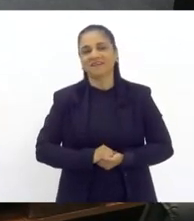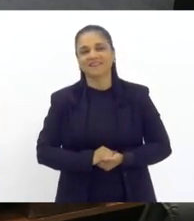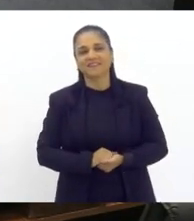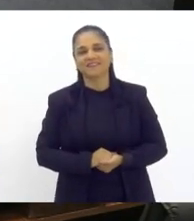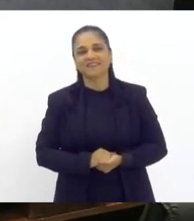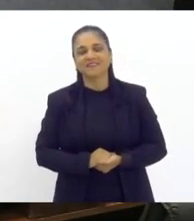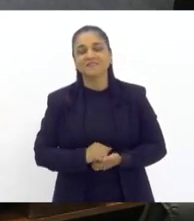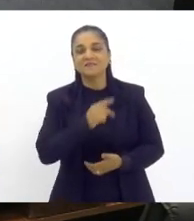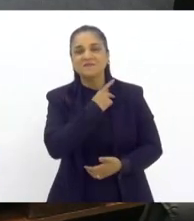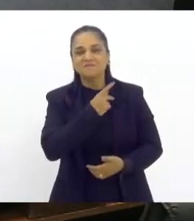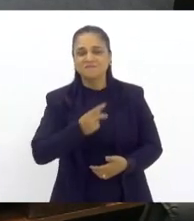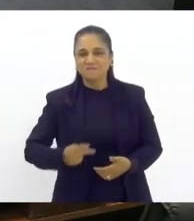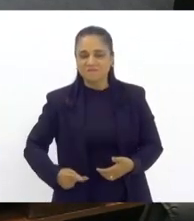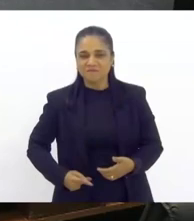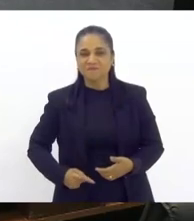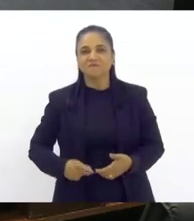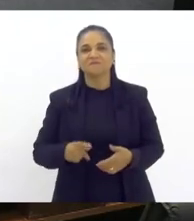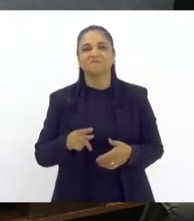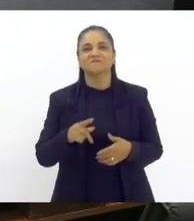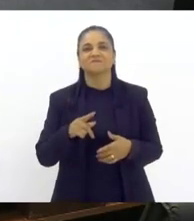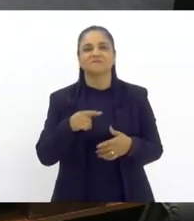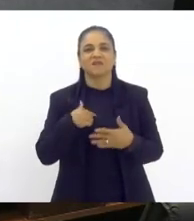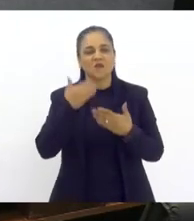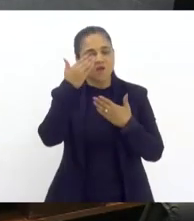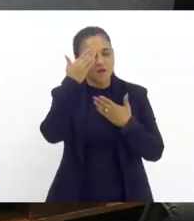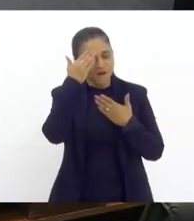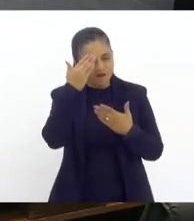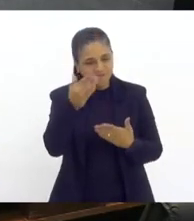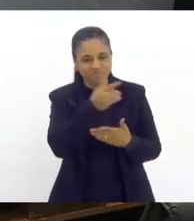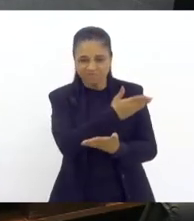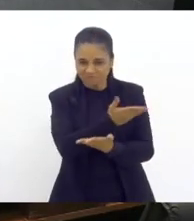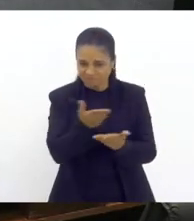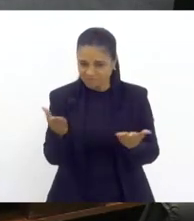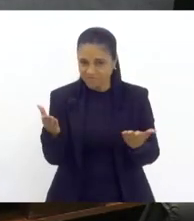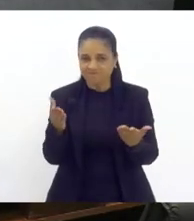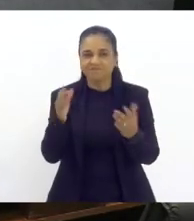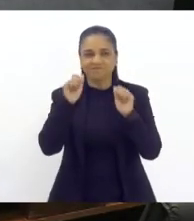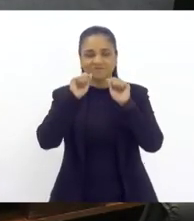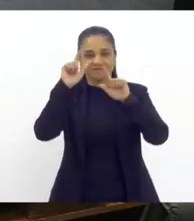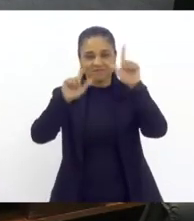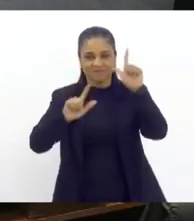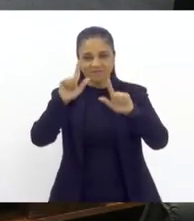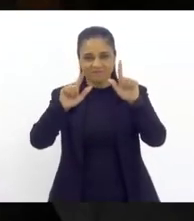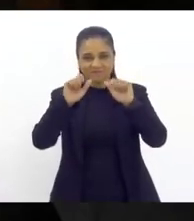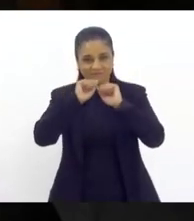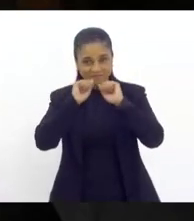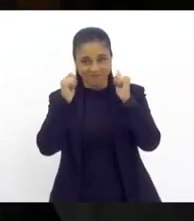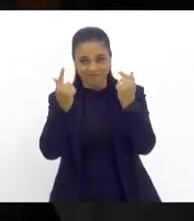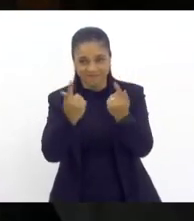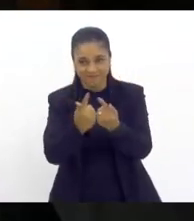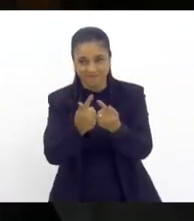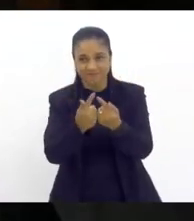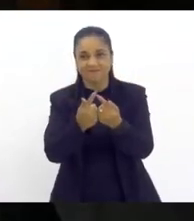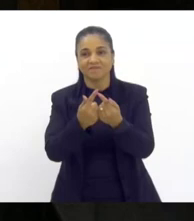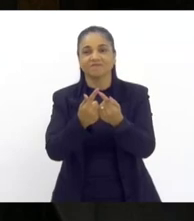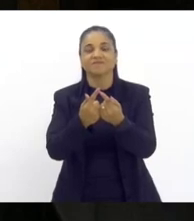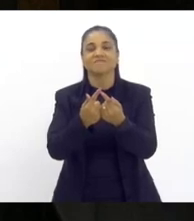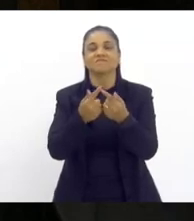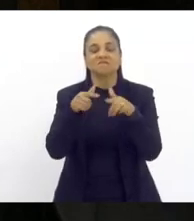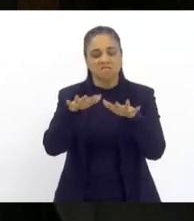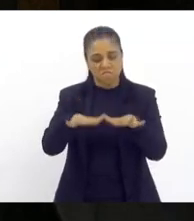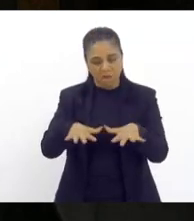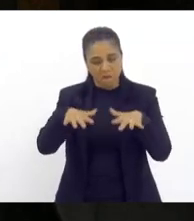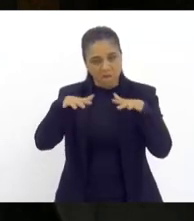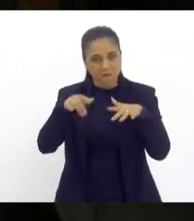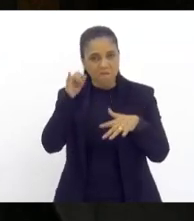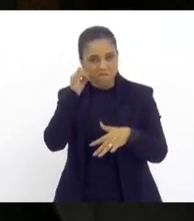Senhor presidente, em primeiro lugar, quero cumprimentar a todos que nos assistem pela TV Alerge, a todos os deputados que ainda se encontra